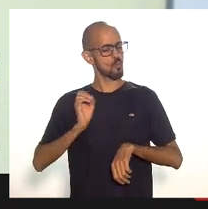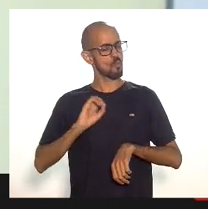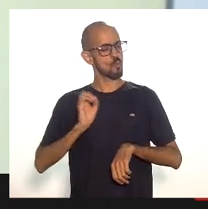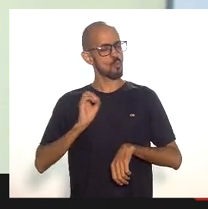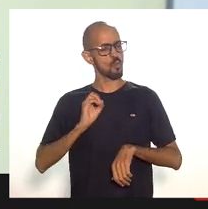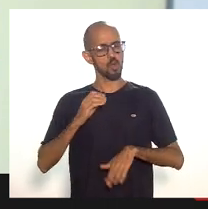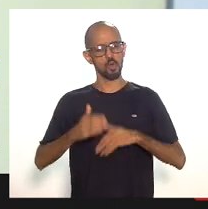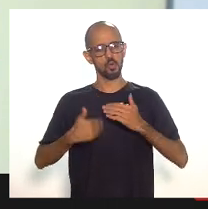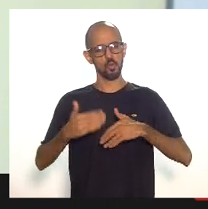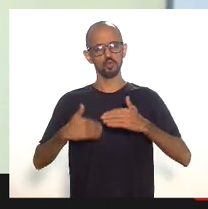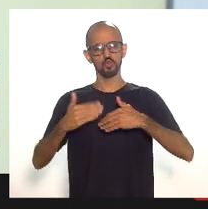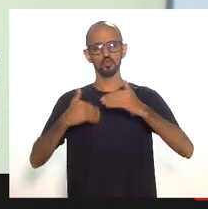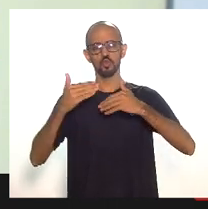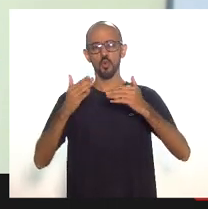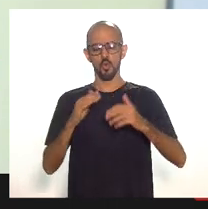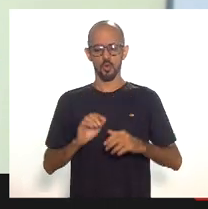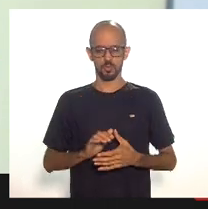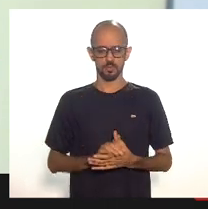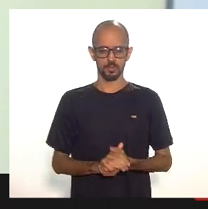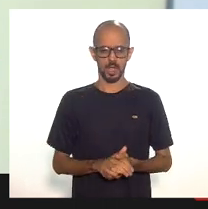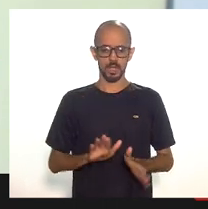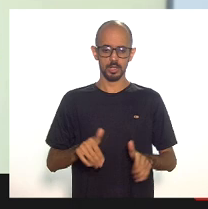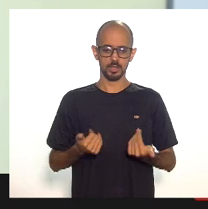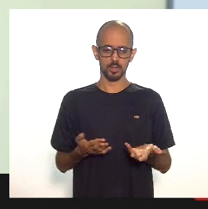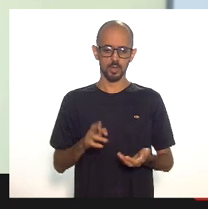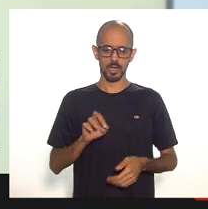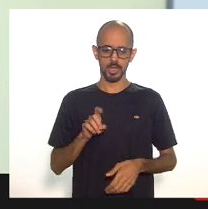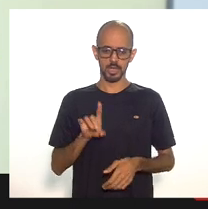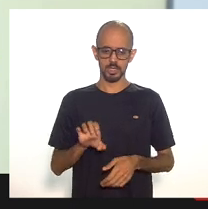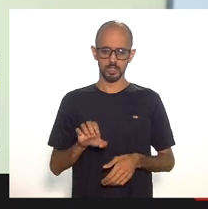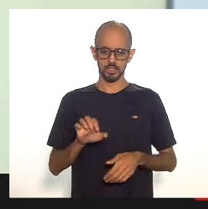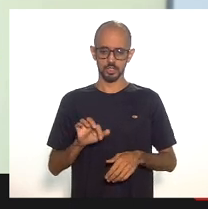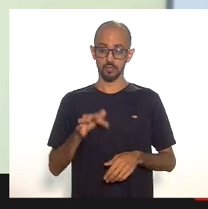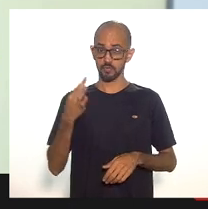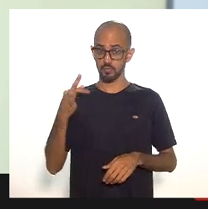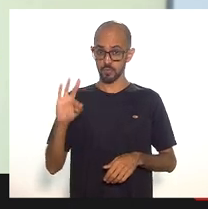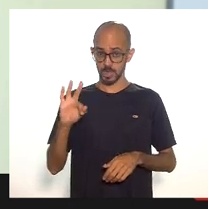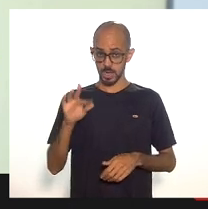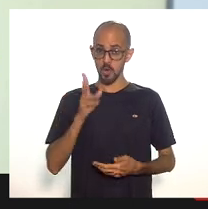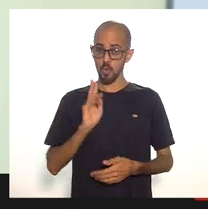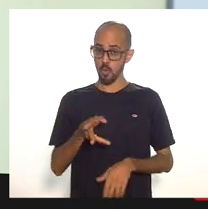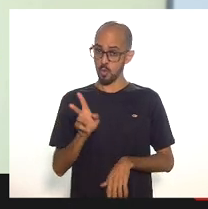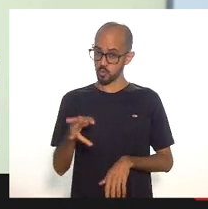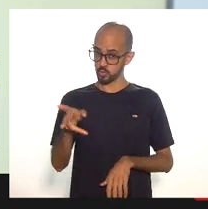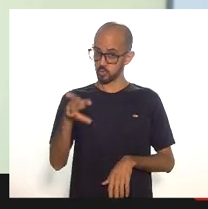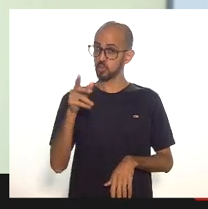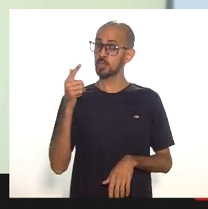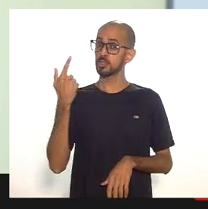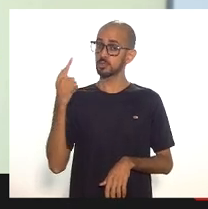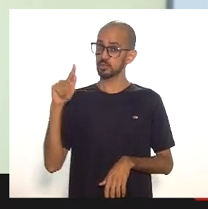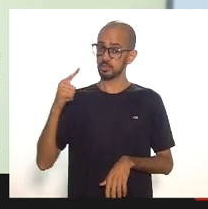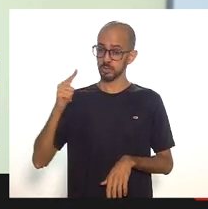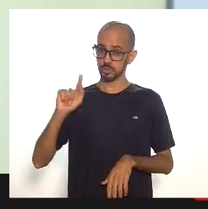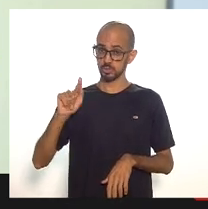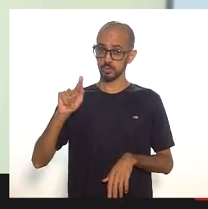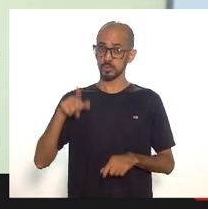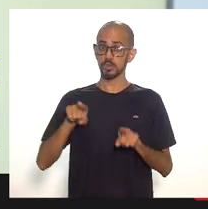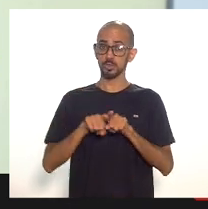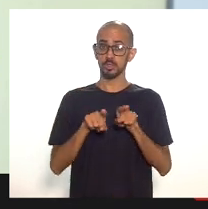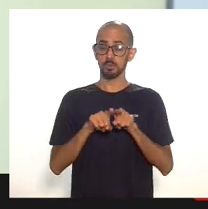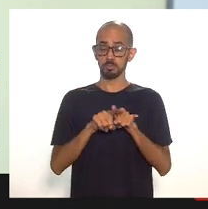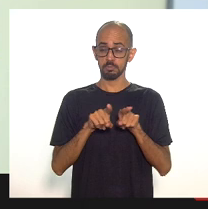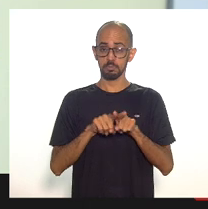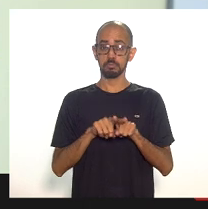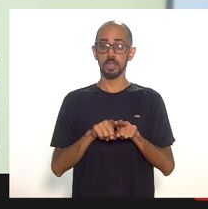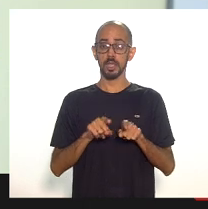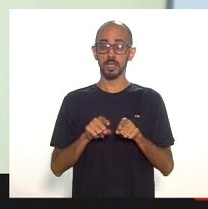prosperou. Então, a rede federal, ela mantém a sua gestão. Nós estamos recebendo, a título